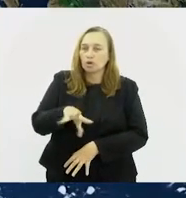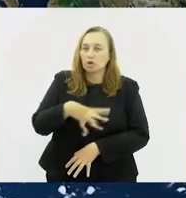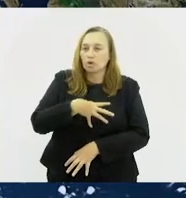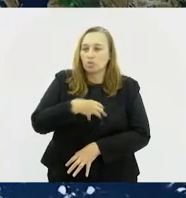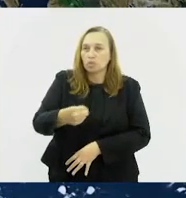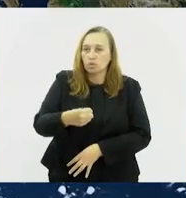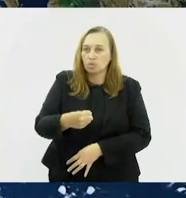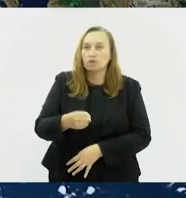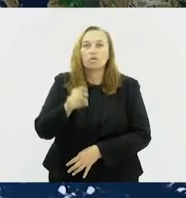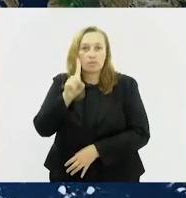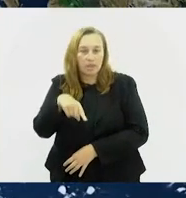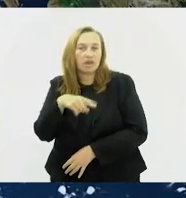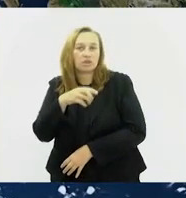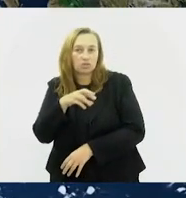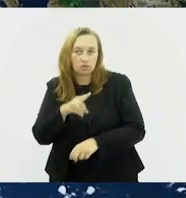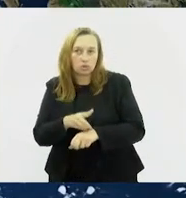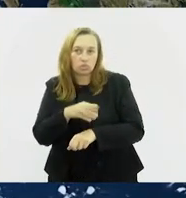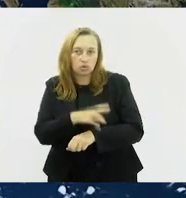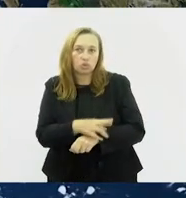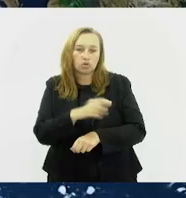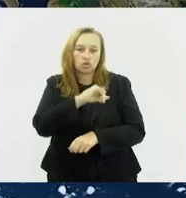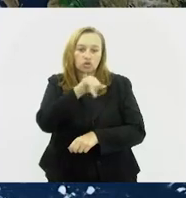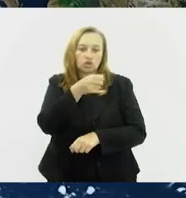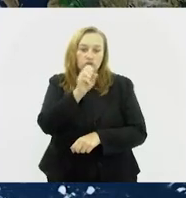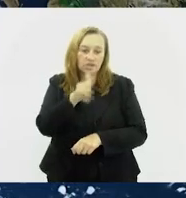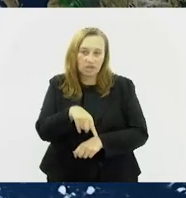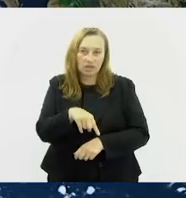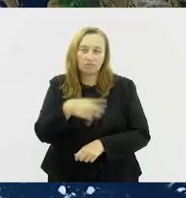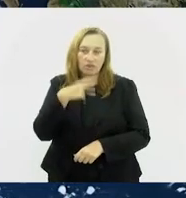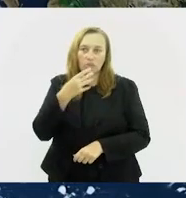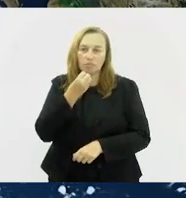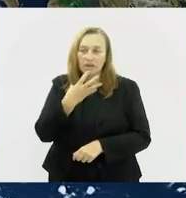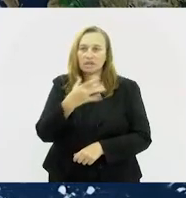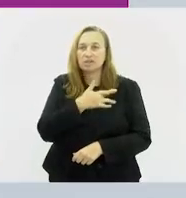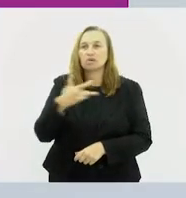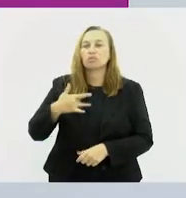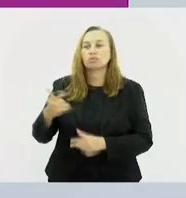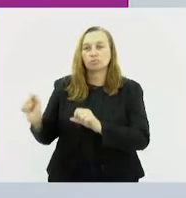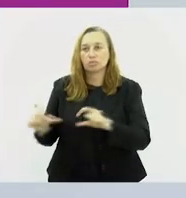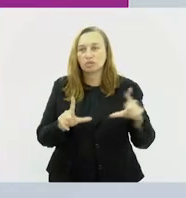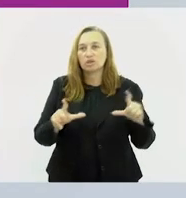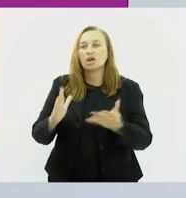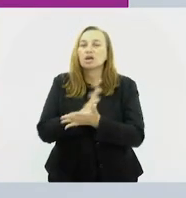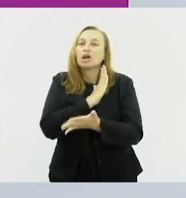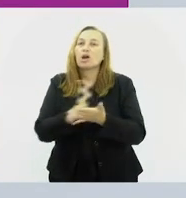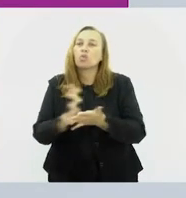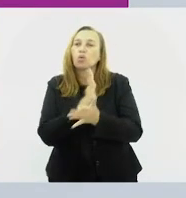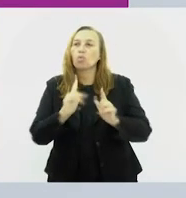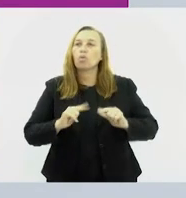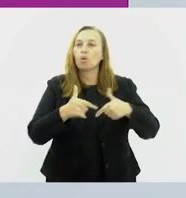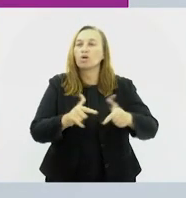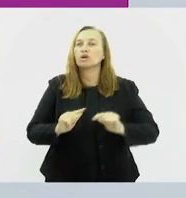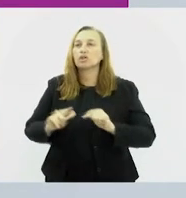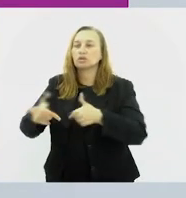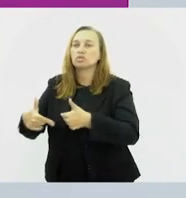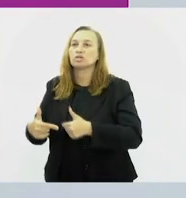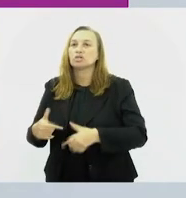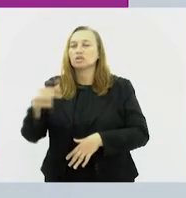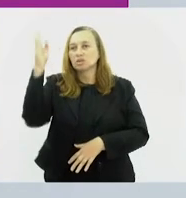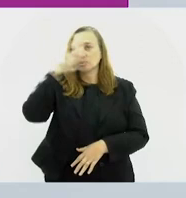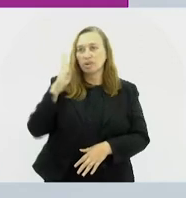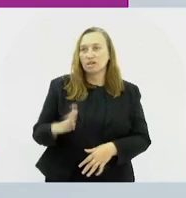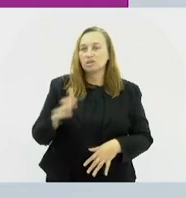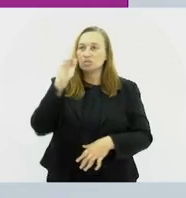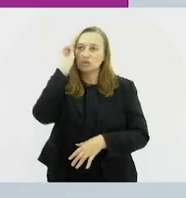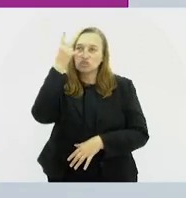doutor José Roberto, que falou muito bem sobre a saúde. Próximo. Algumas ações na história do Brasil, no